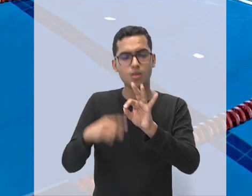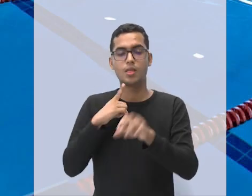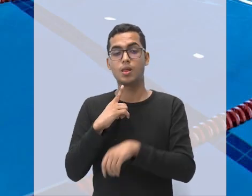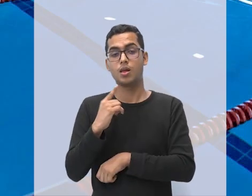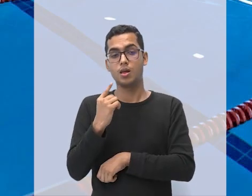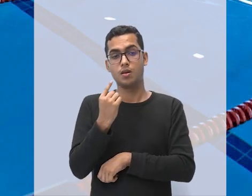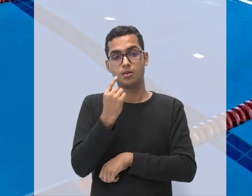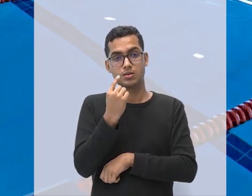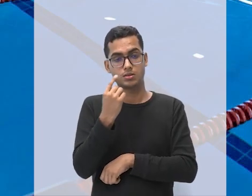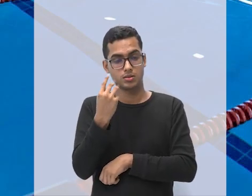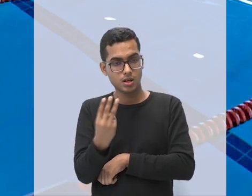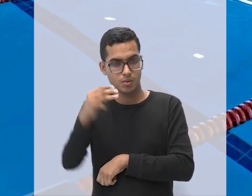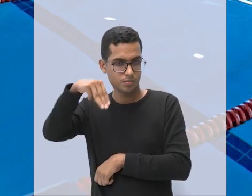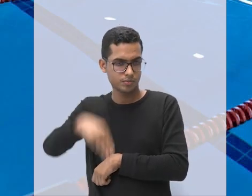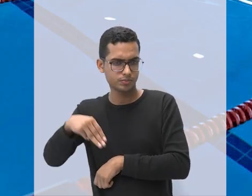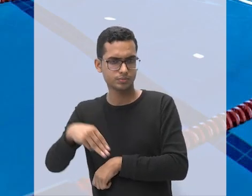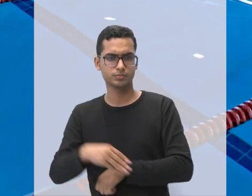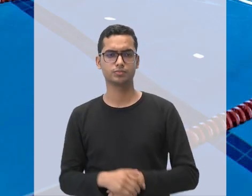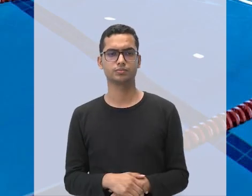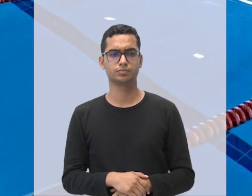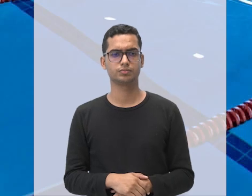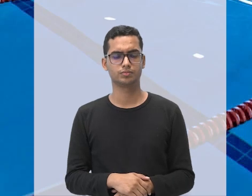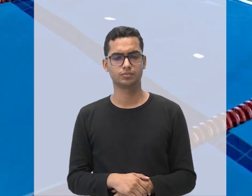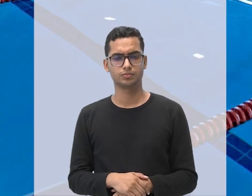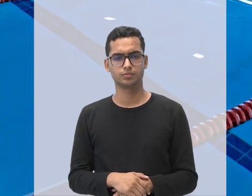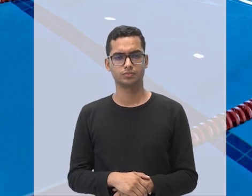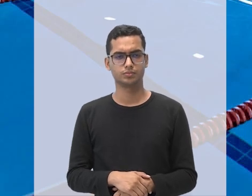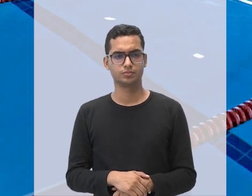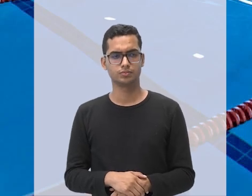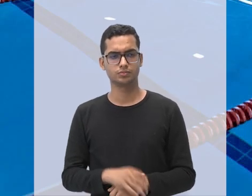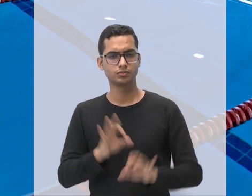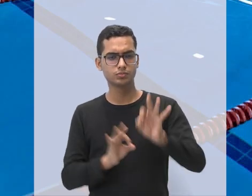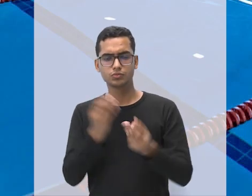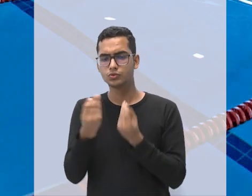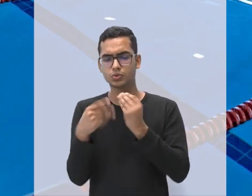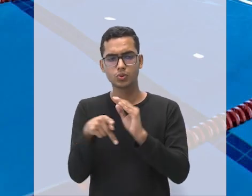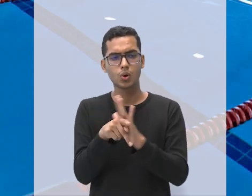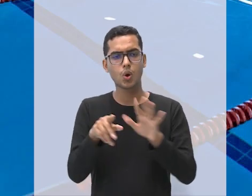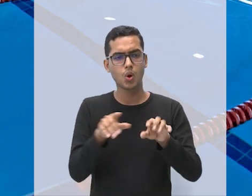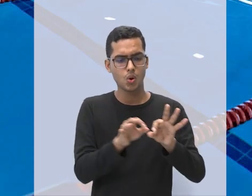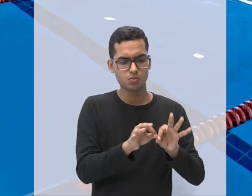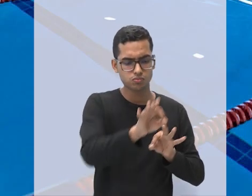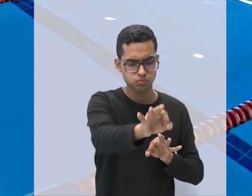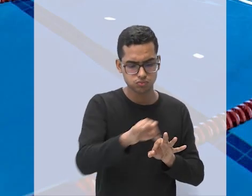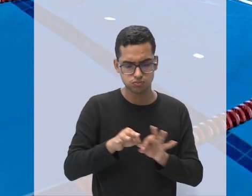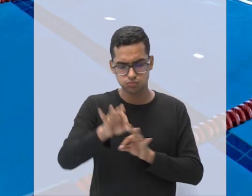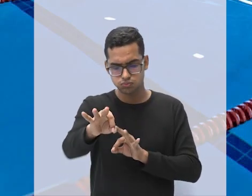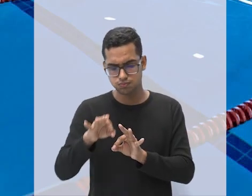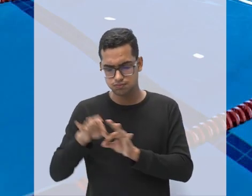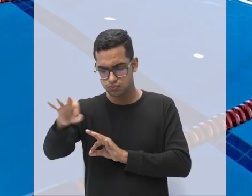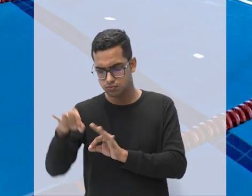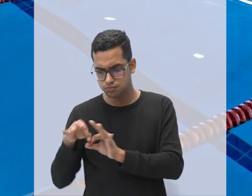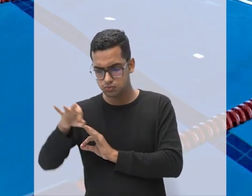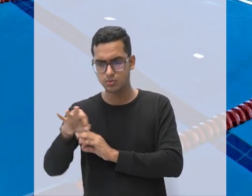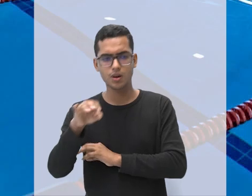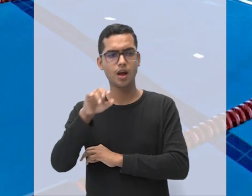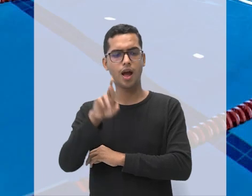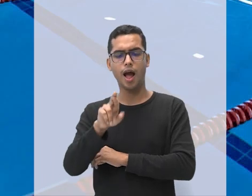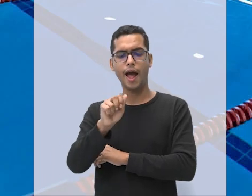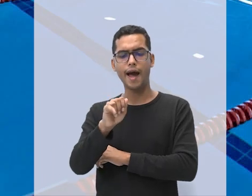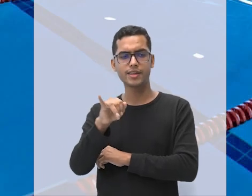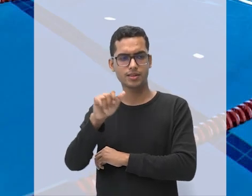falar para vocês. Uma piscina olímpica, ela tem 50 metros de comprimento por 25 metros de largura, com